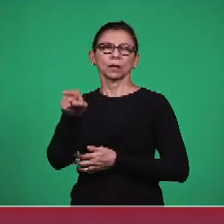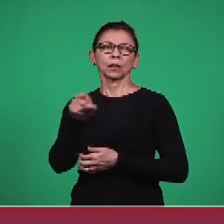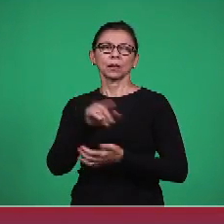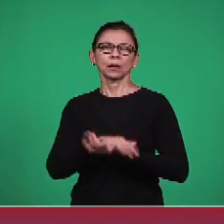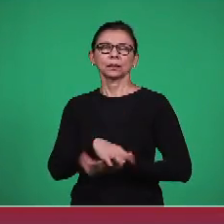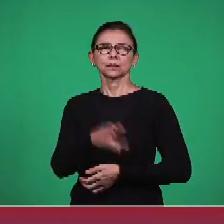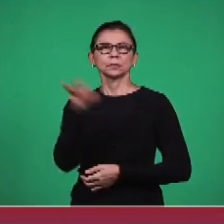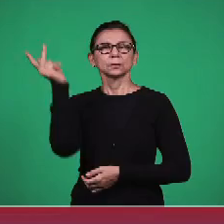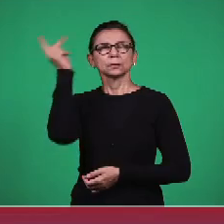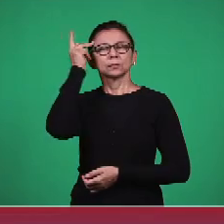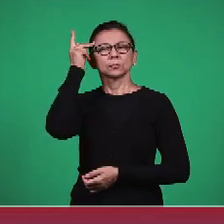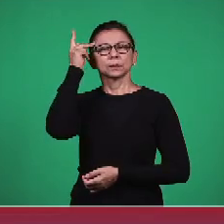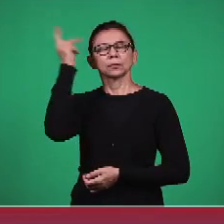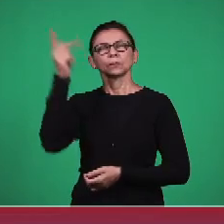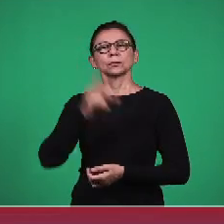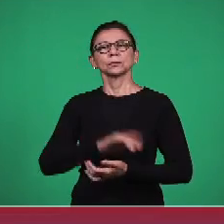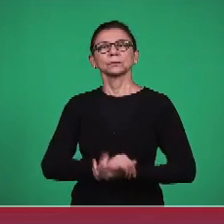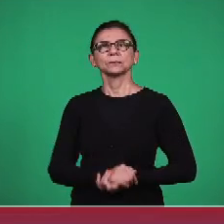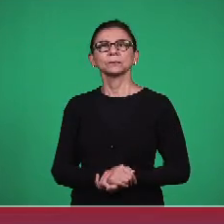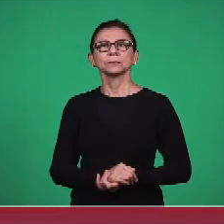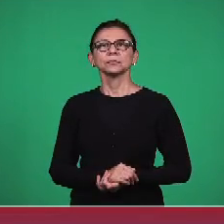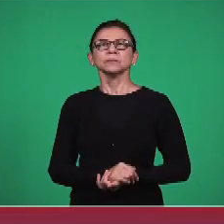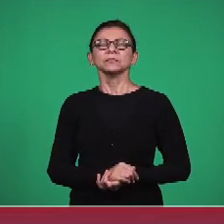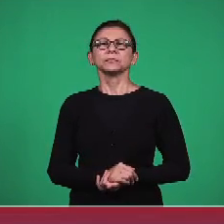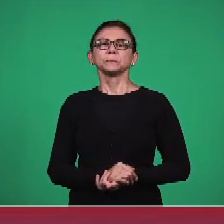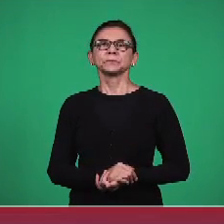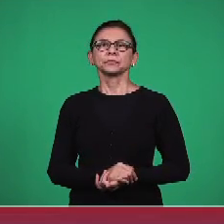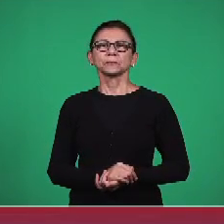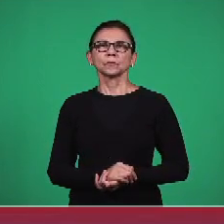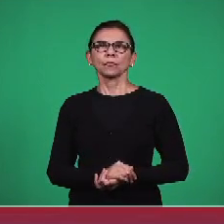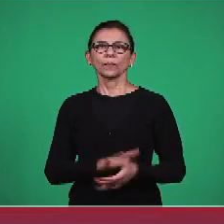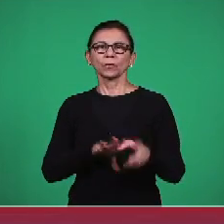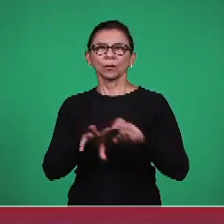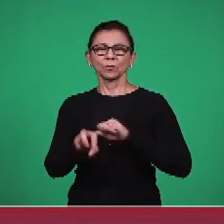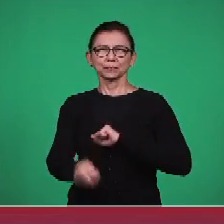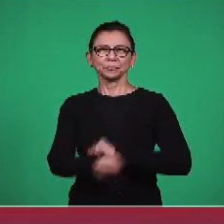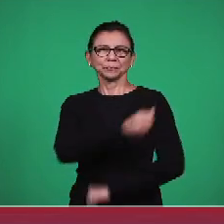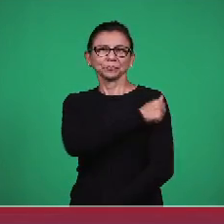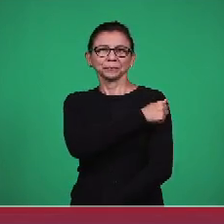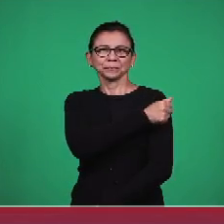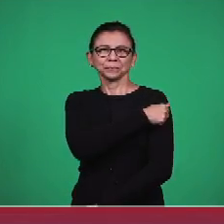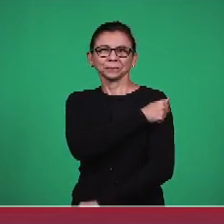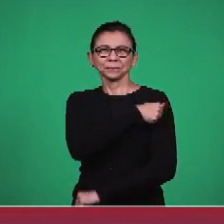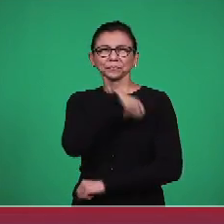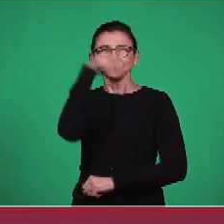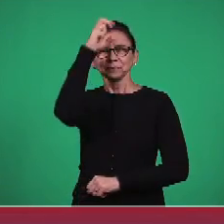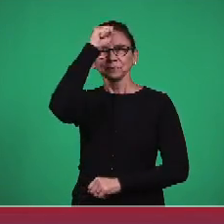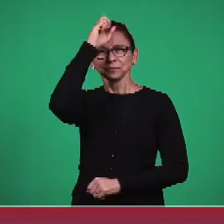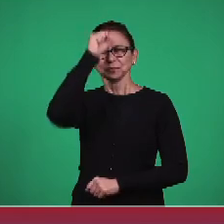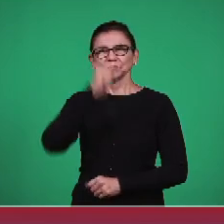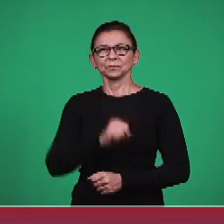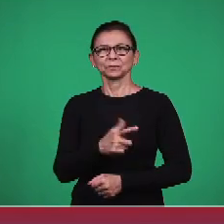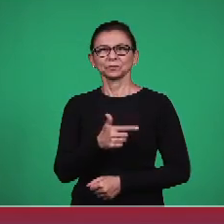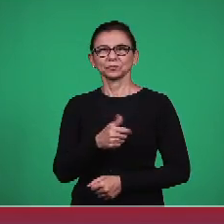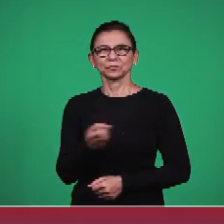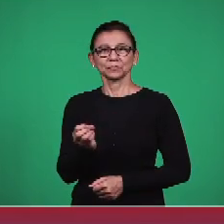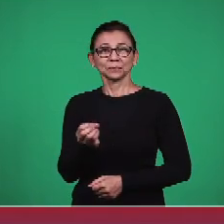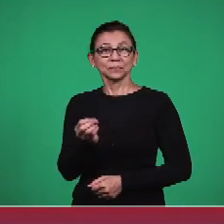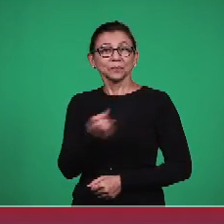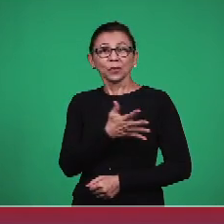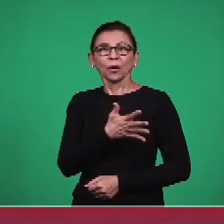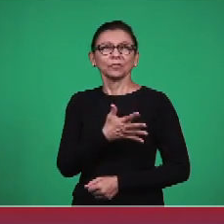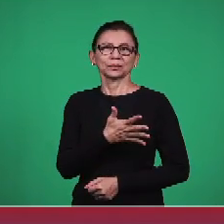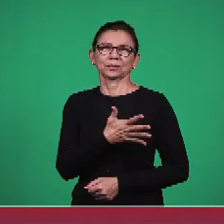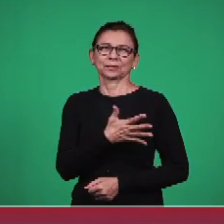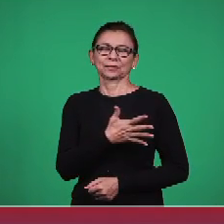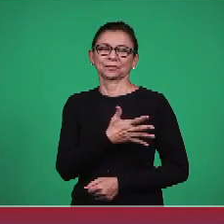Paulo. Como resultado da formatura do projeto Aprendiz, 12 novos instrumentistas foram formados em